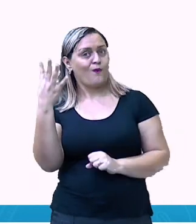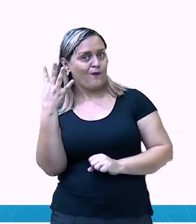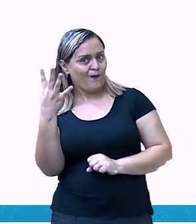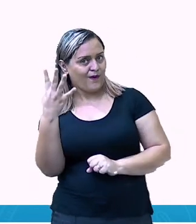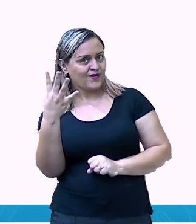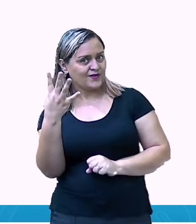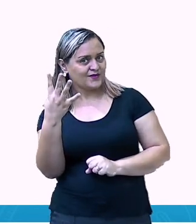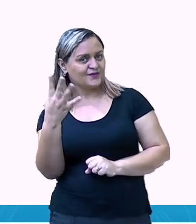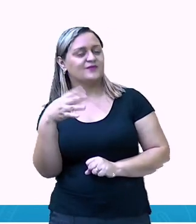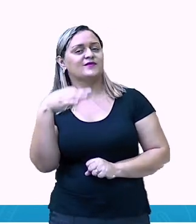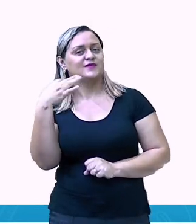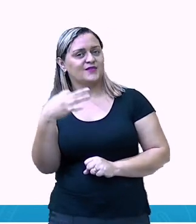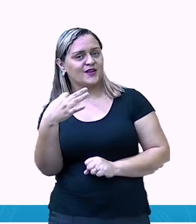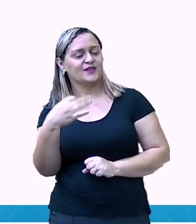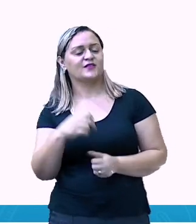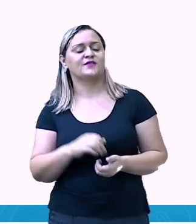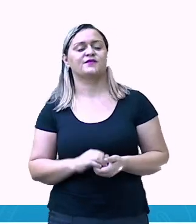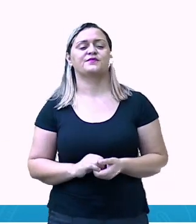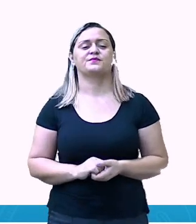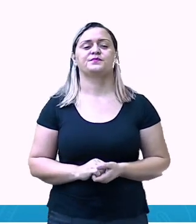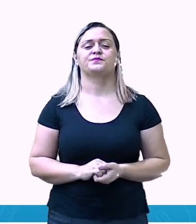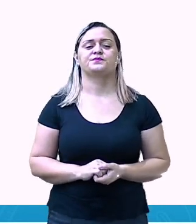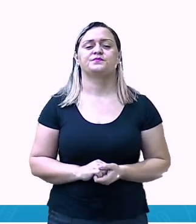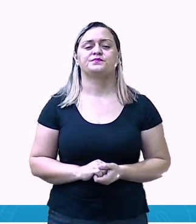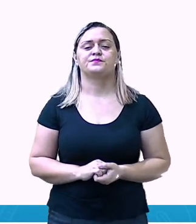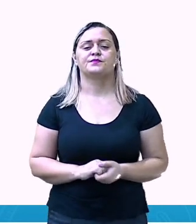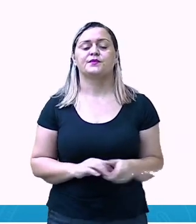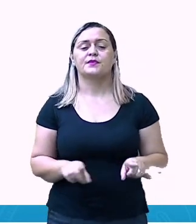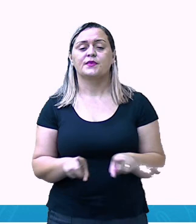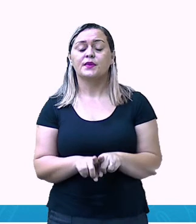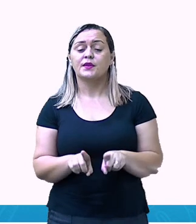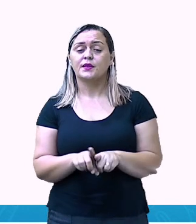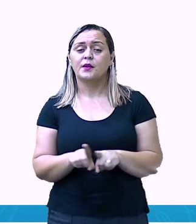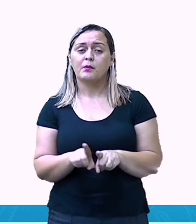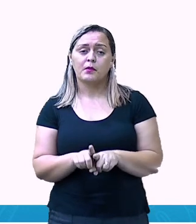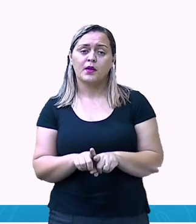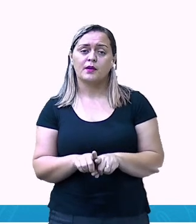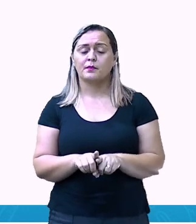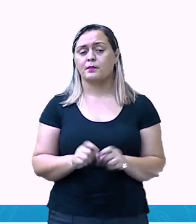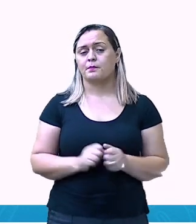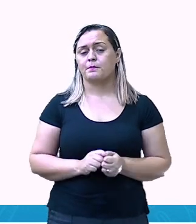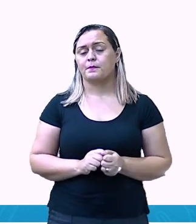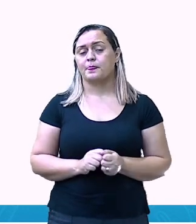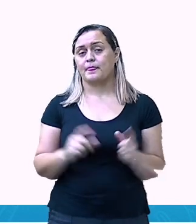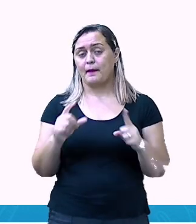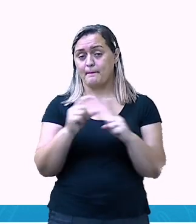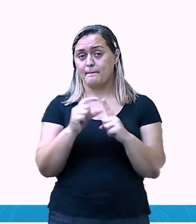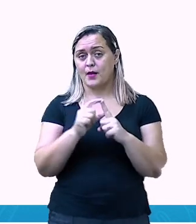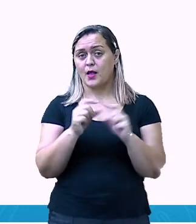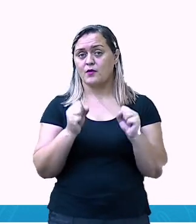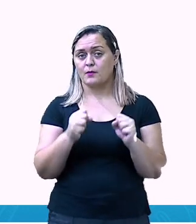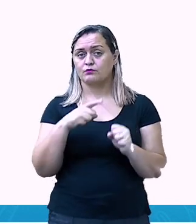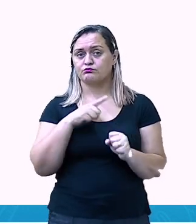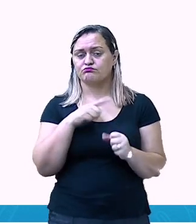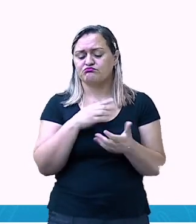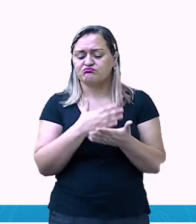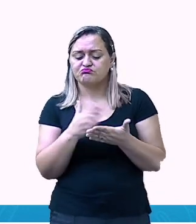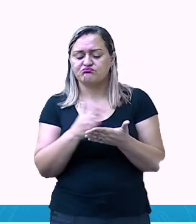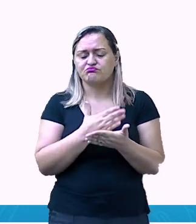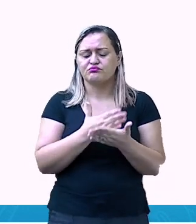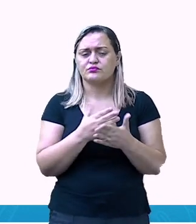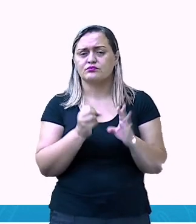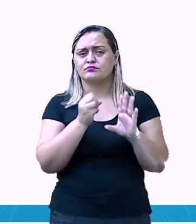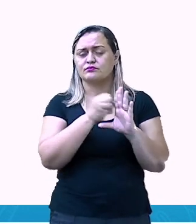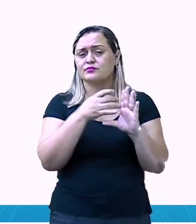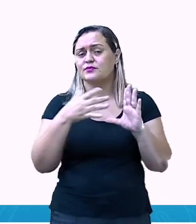aí, circulados. As palavras podem receber algumas classificações. Então, na língua portuguesa, é muito